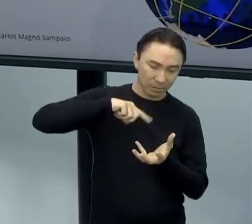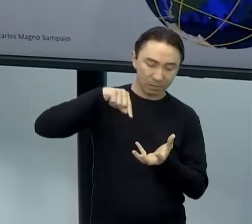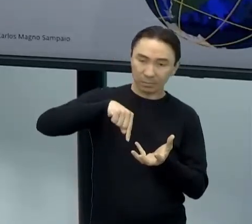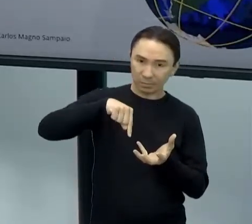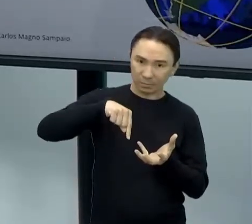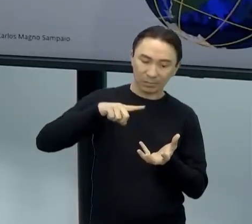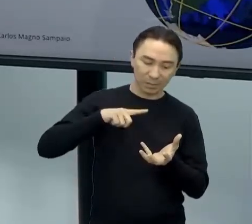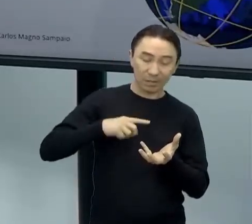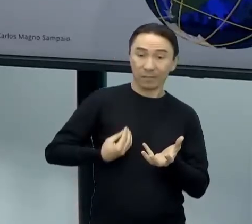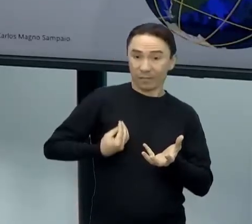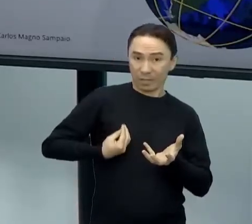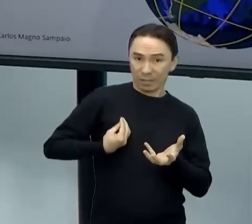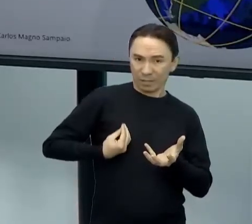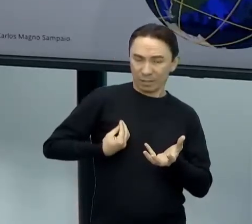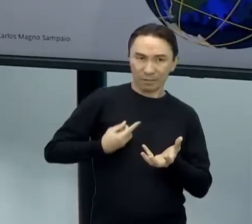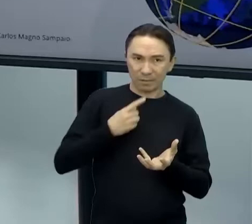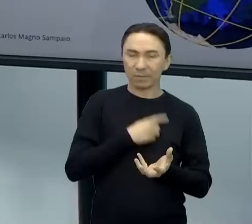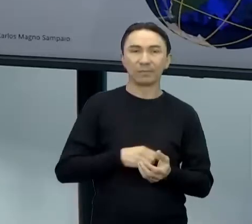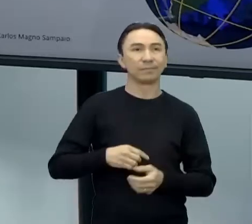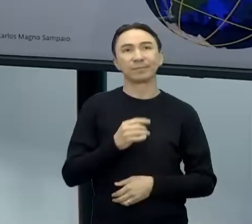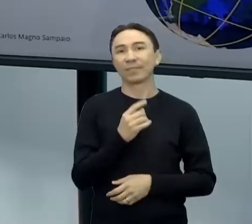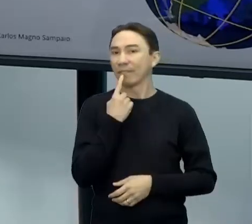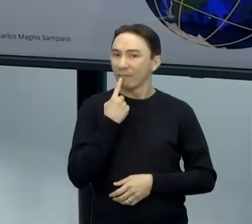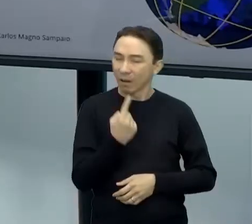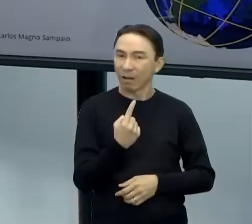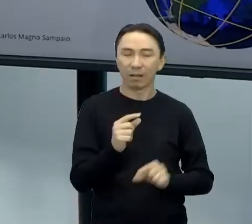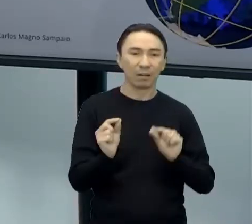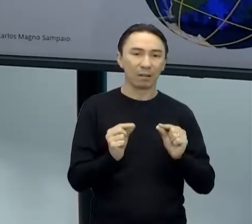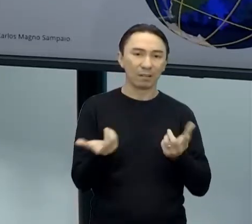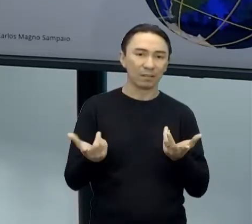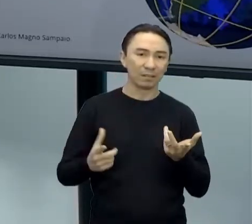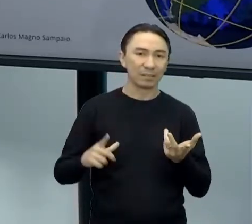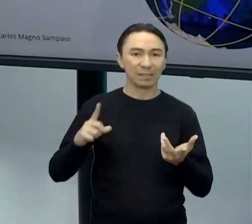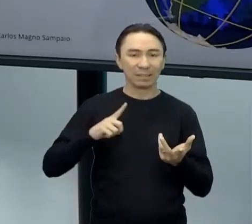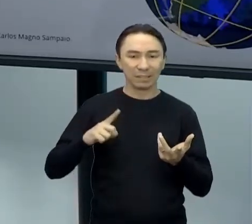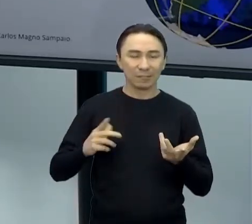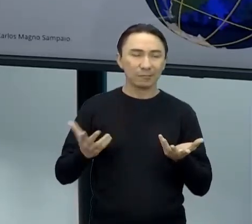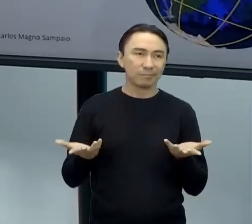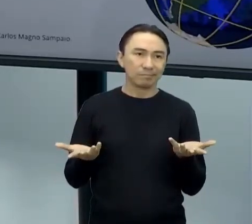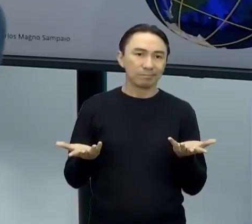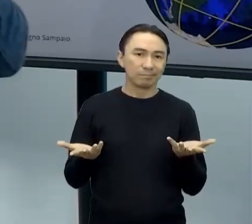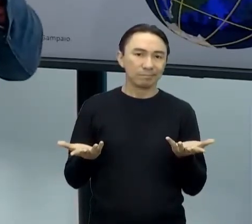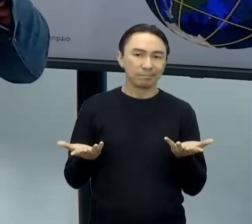não posso afirmar de uma maneira categórica e geral que essa pessoa está